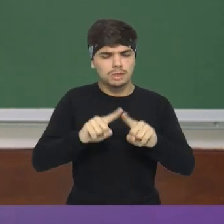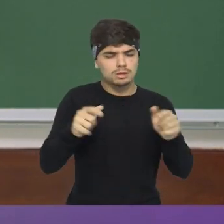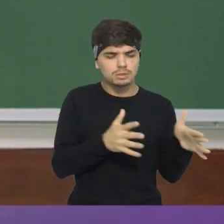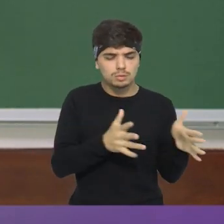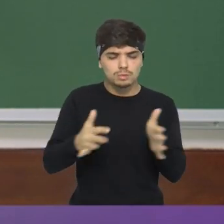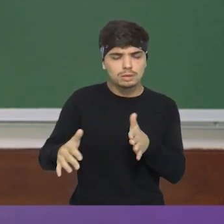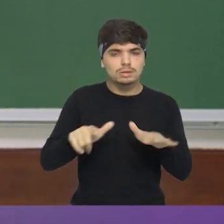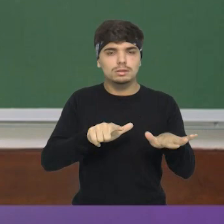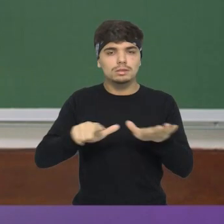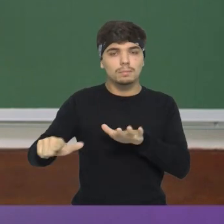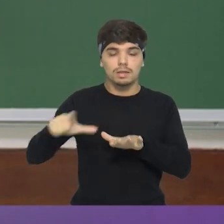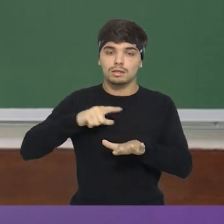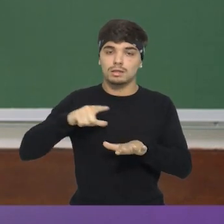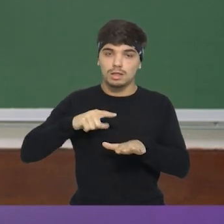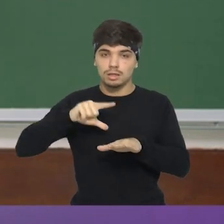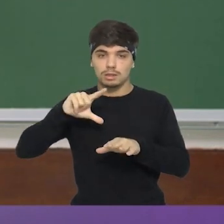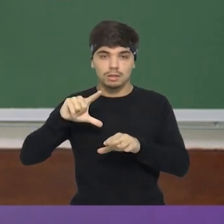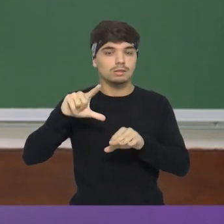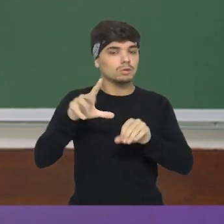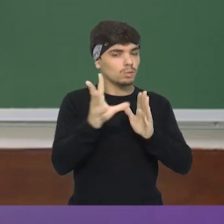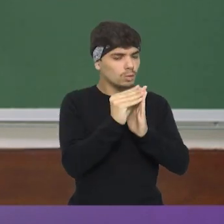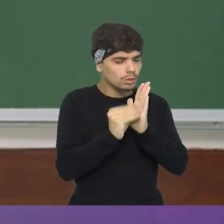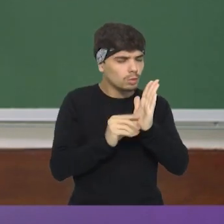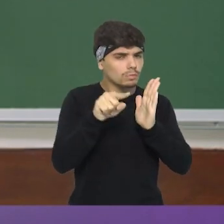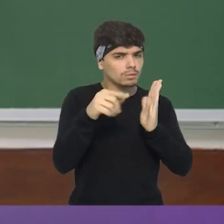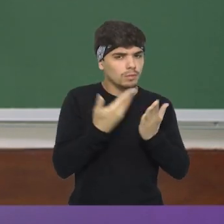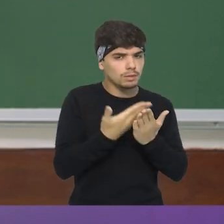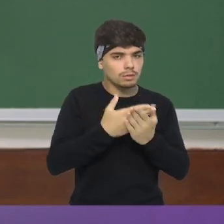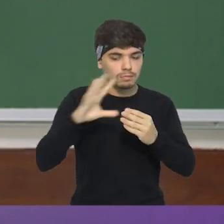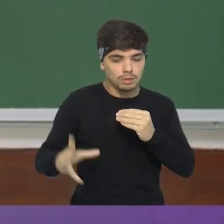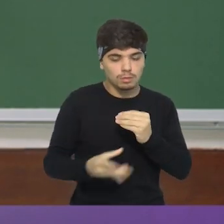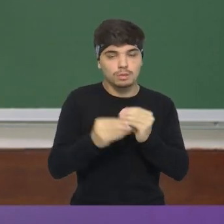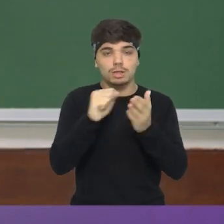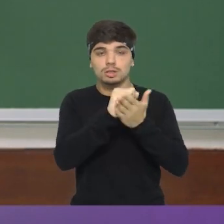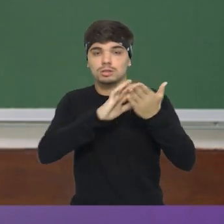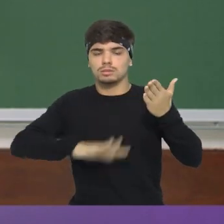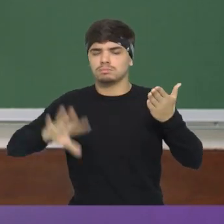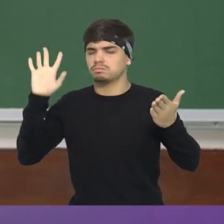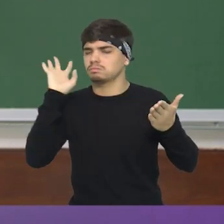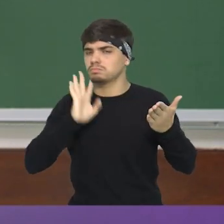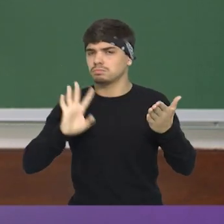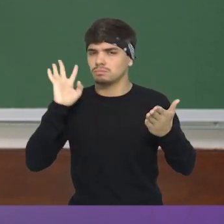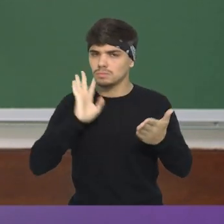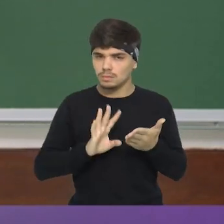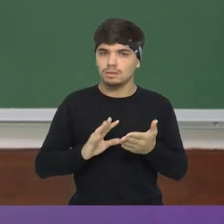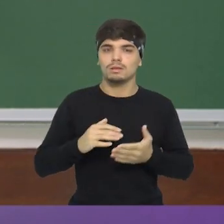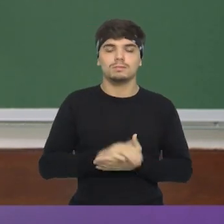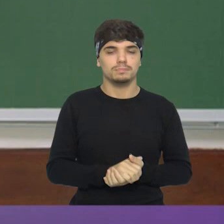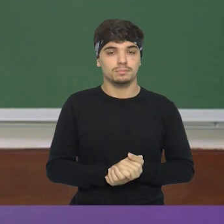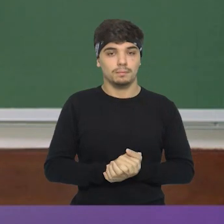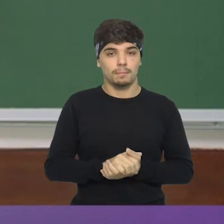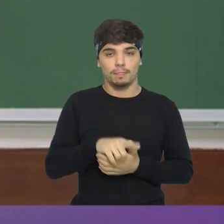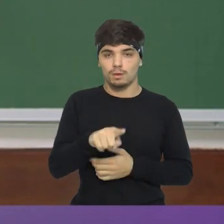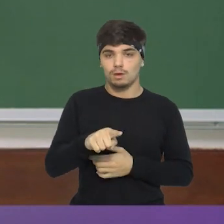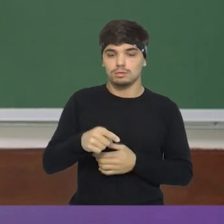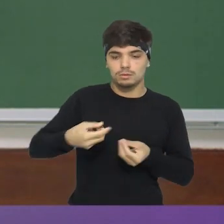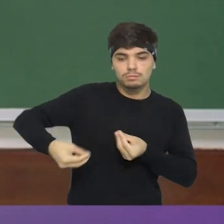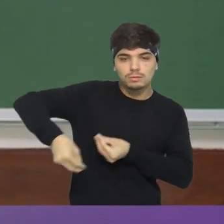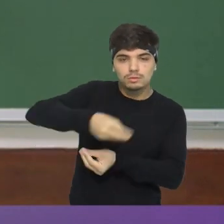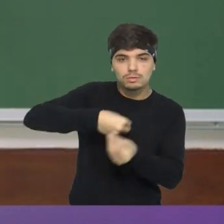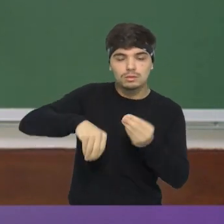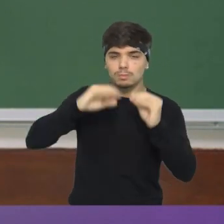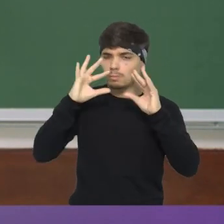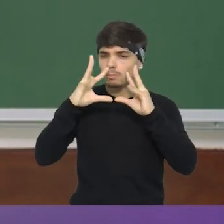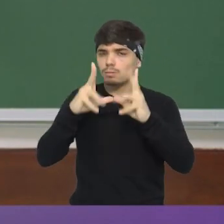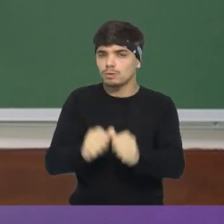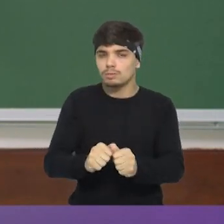Durante a Semana do Conhecimento, além dos conteúdos estudados, vocês irão realizar atividades bem divertidas, que serão